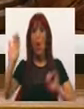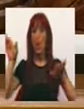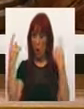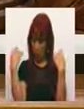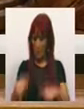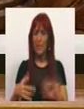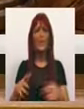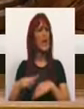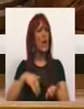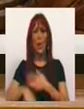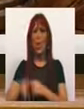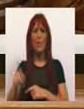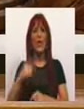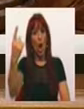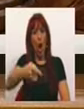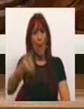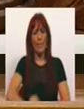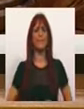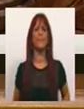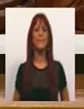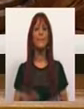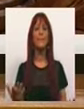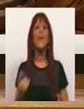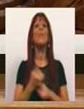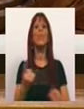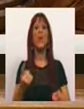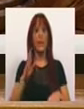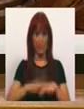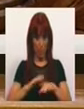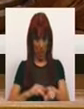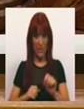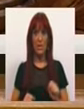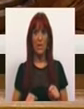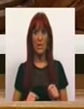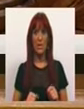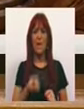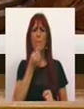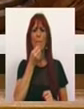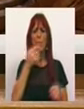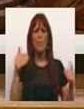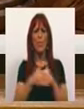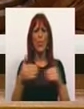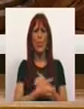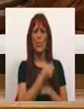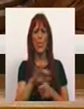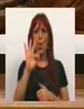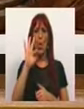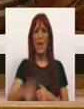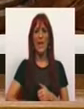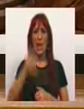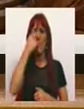e não fez o que devia e por causa disso perderam a vida 49